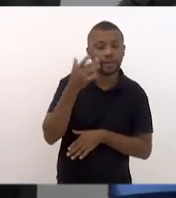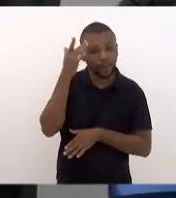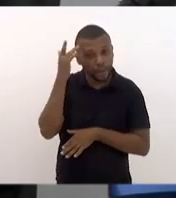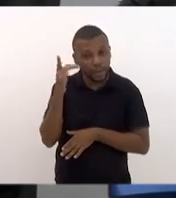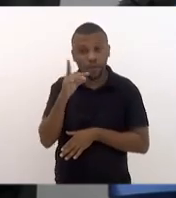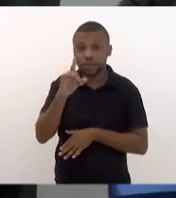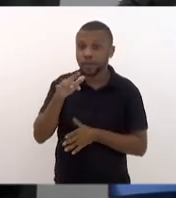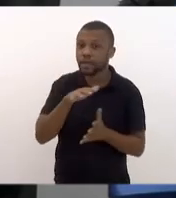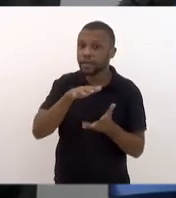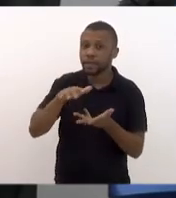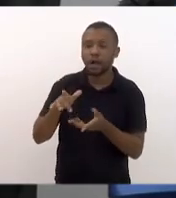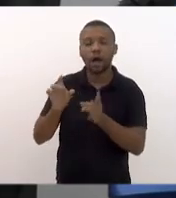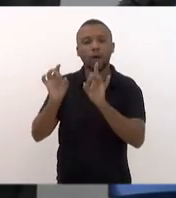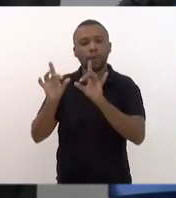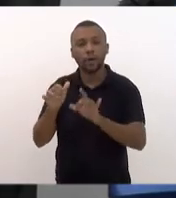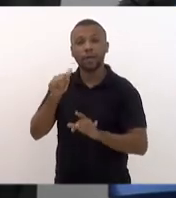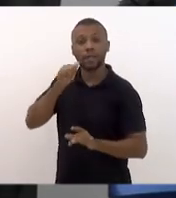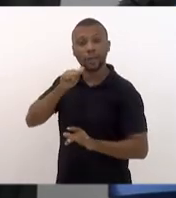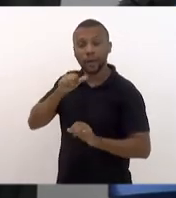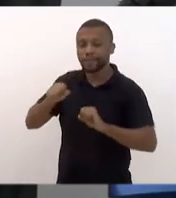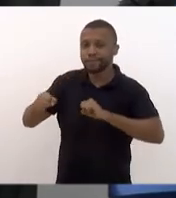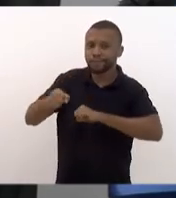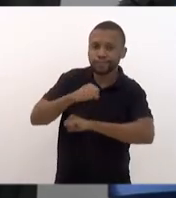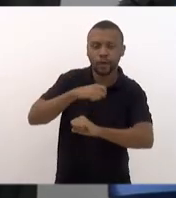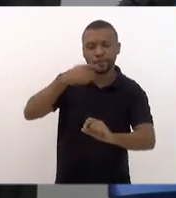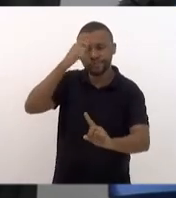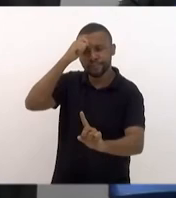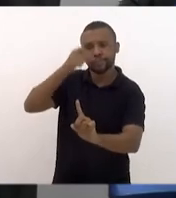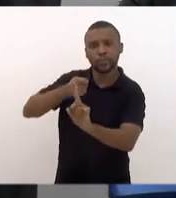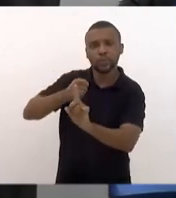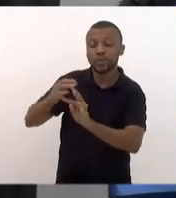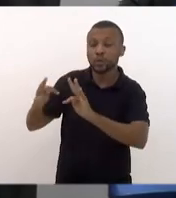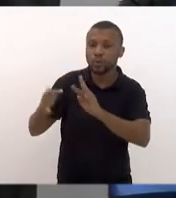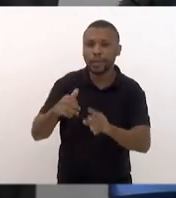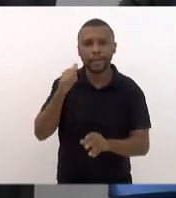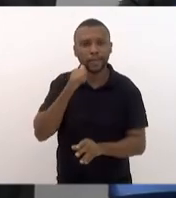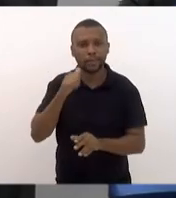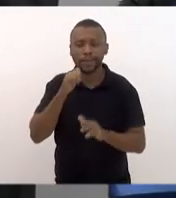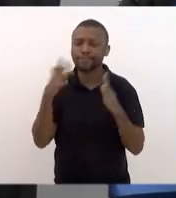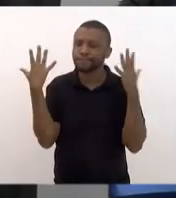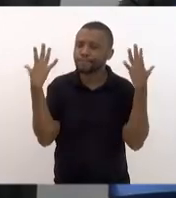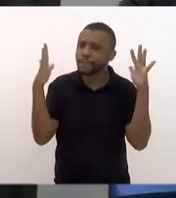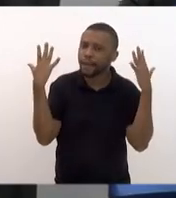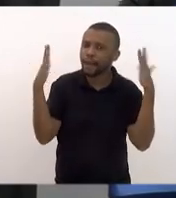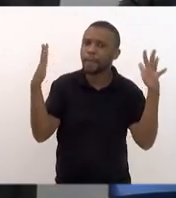Luta das Mulheres. Saudamos todas as mulheres aqui trabalhando conosco. Parabéns, né? Na data de hoje.